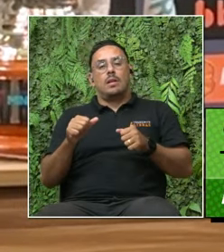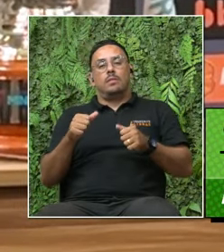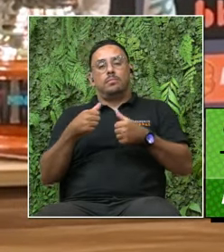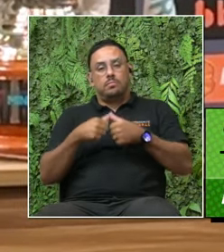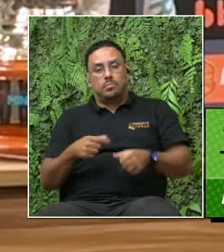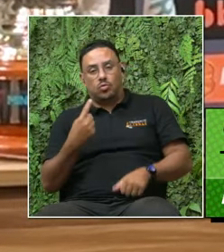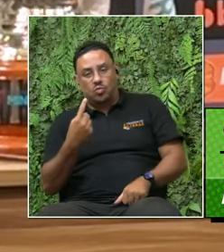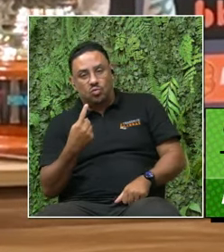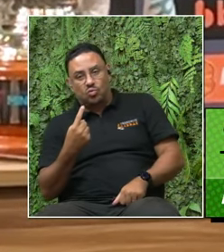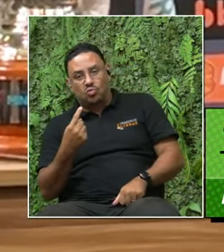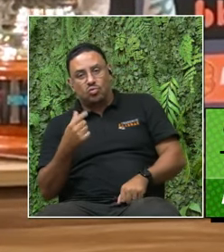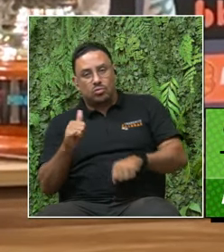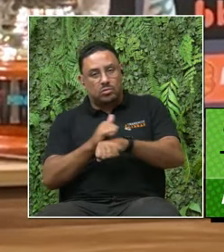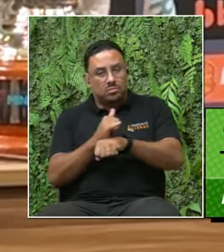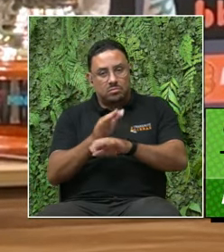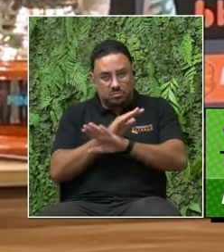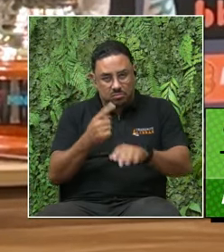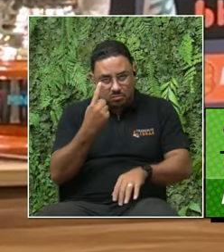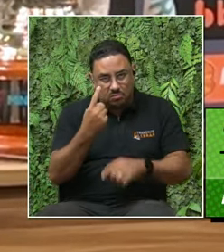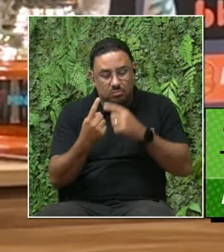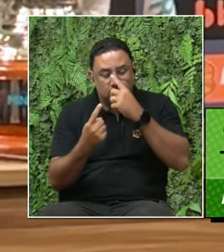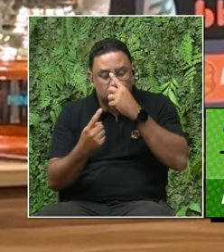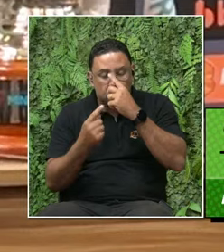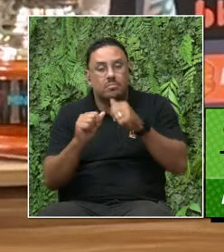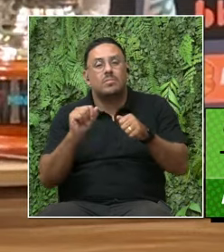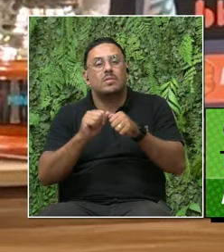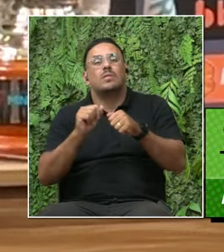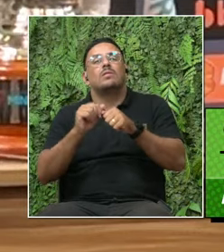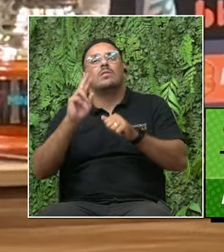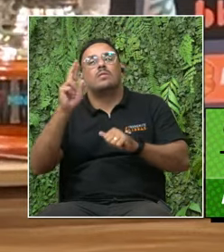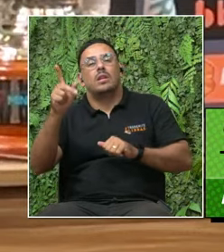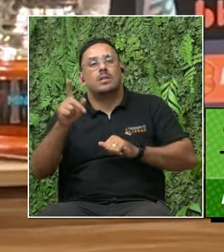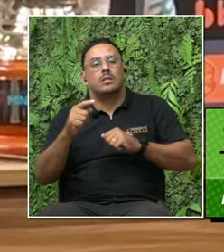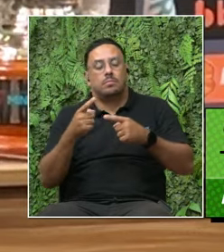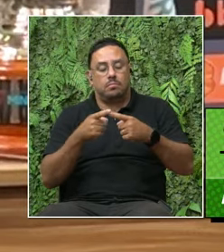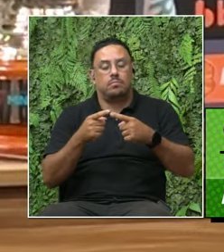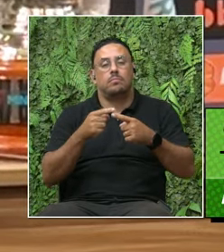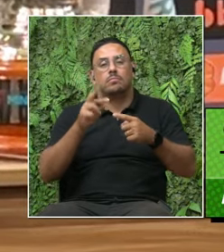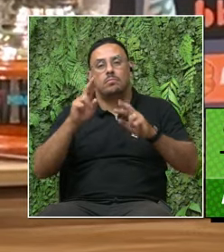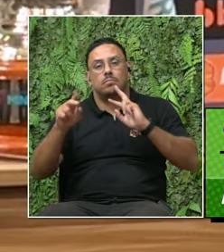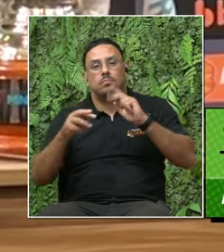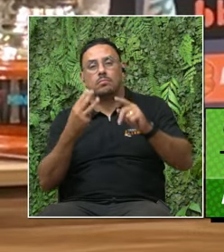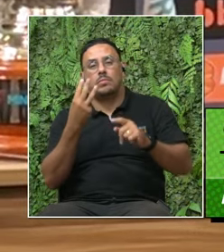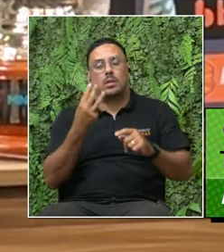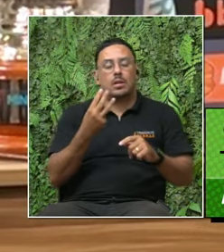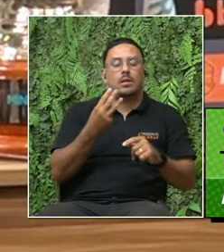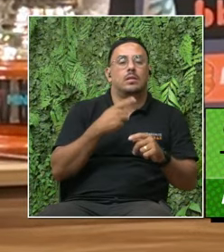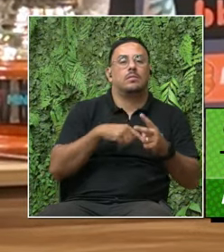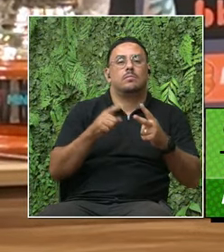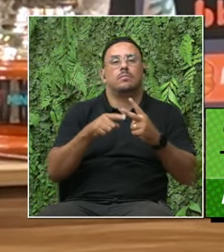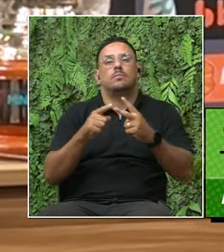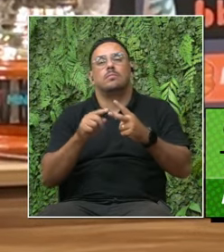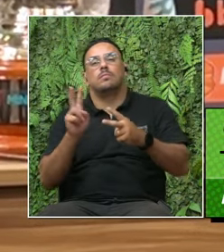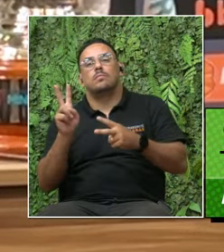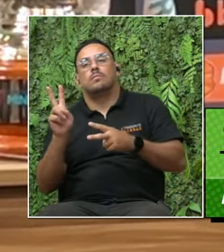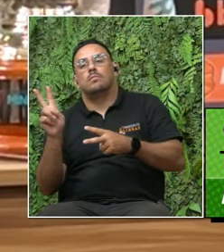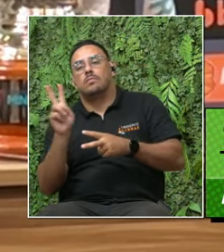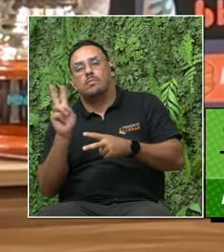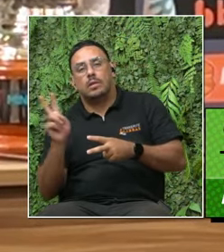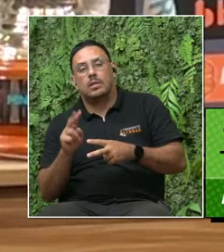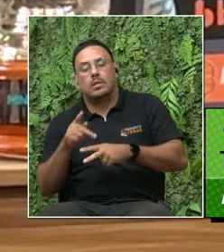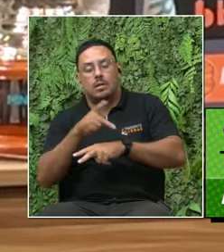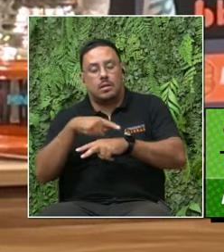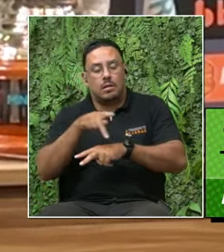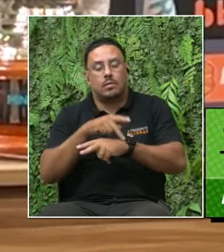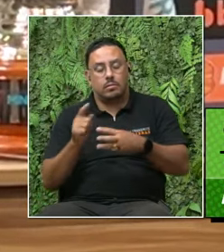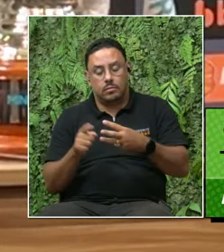tático e até aqui você fez nesses três jogos diferenças né primeiro jogo três defensores na Venezuela diferente hoje mais